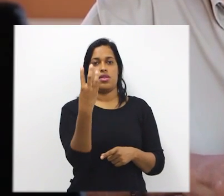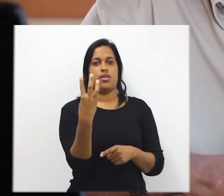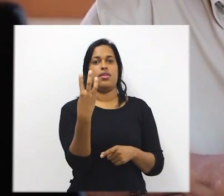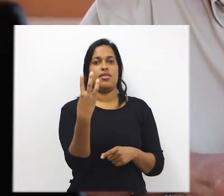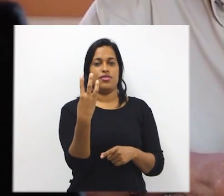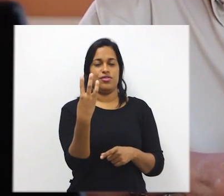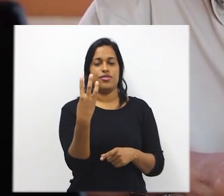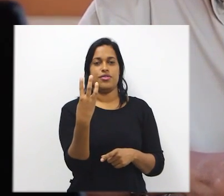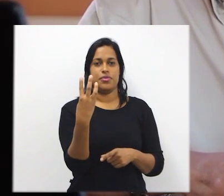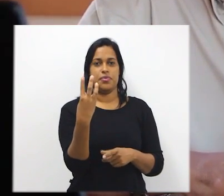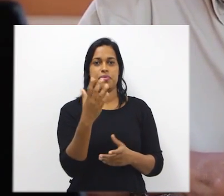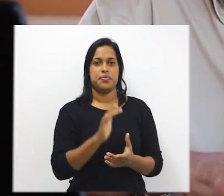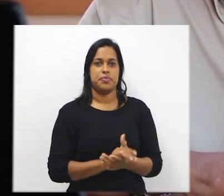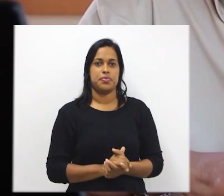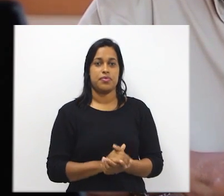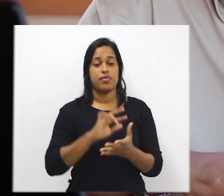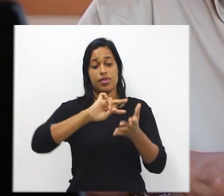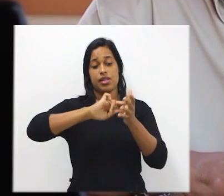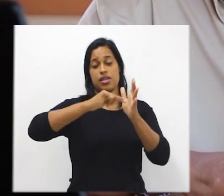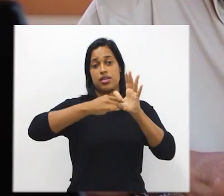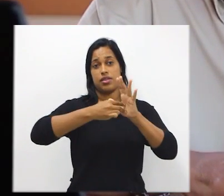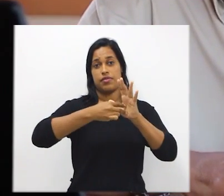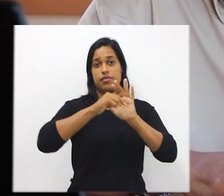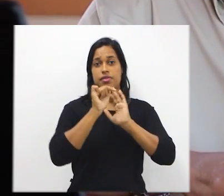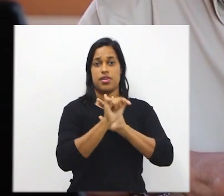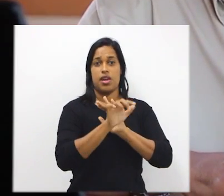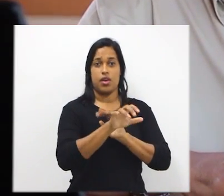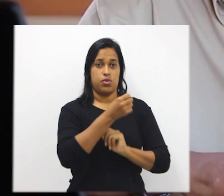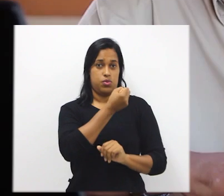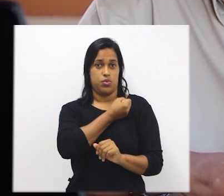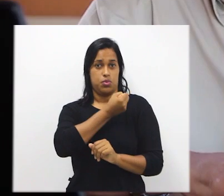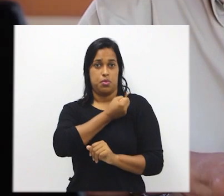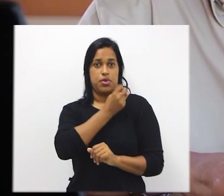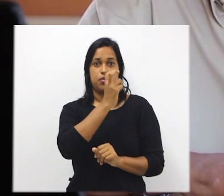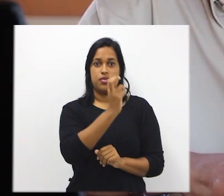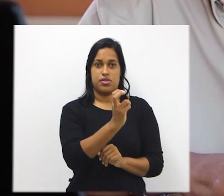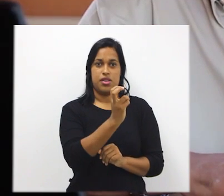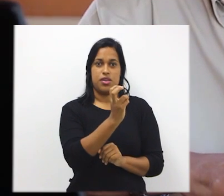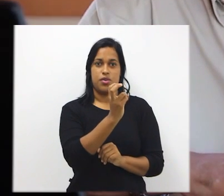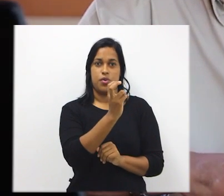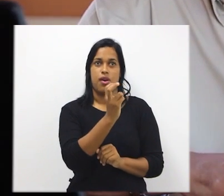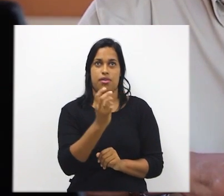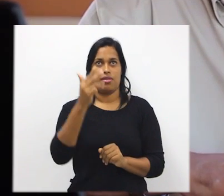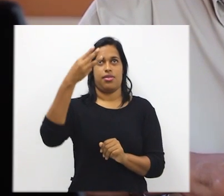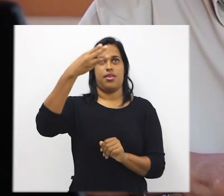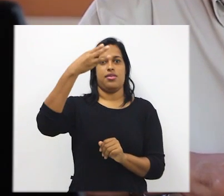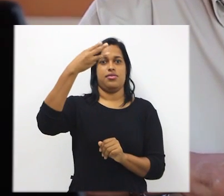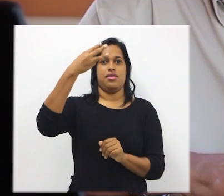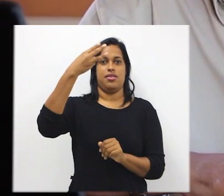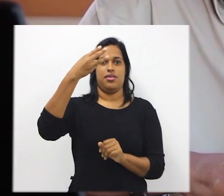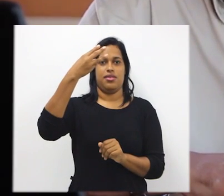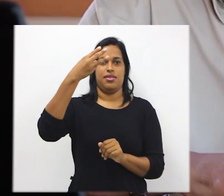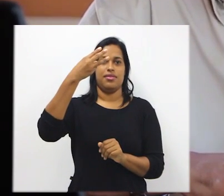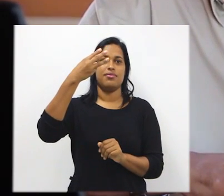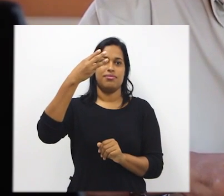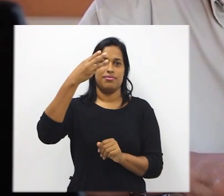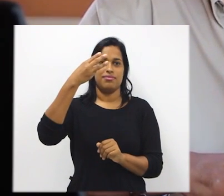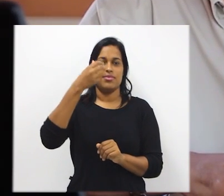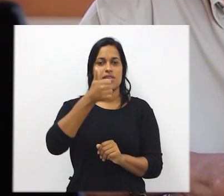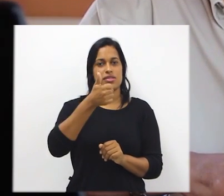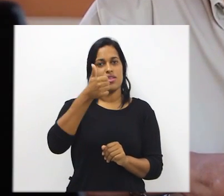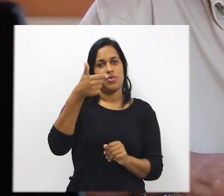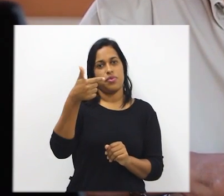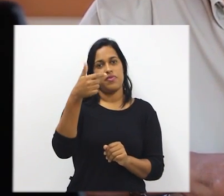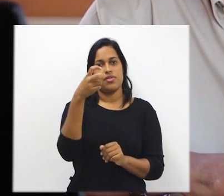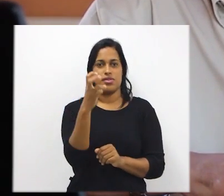5,3. Significa que ele está pegando o número 5 elevado à terceira potência, que resulta em